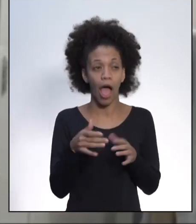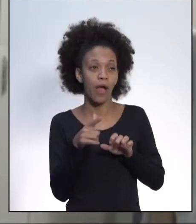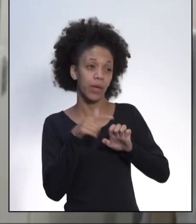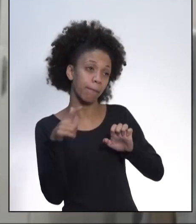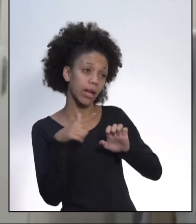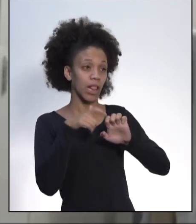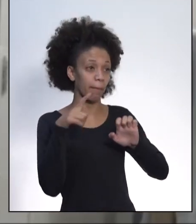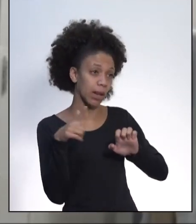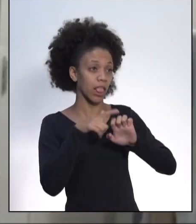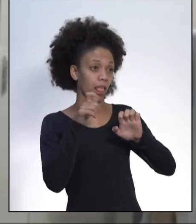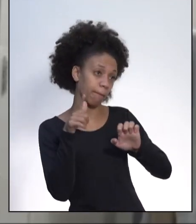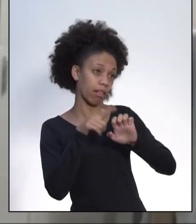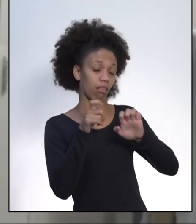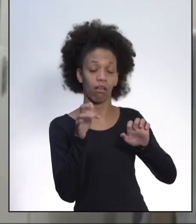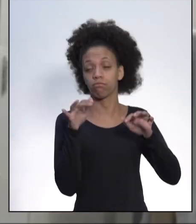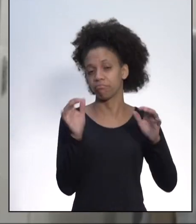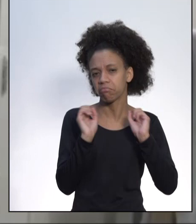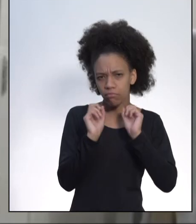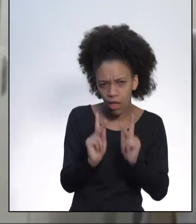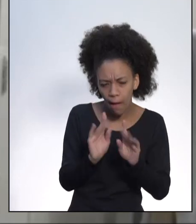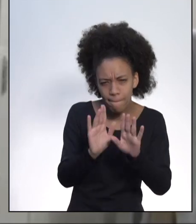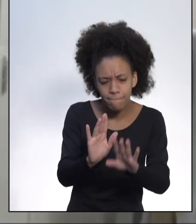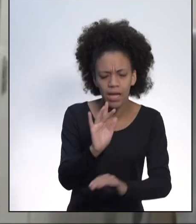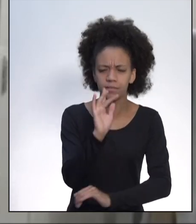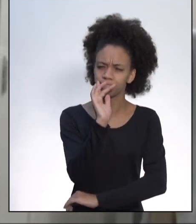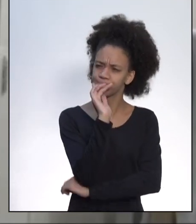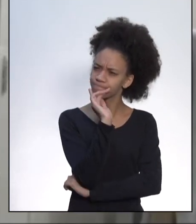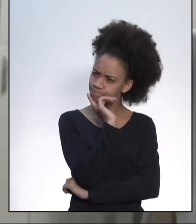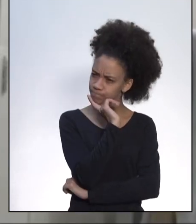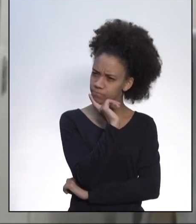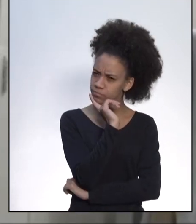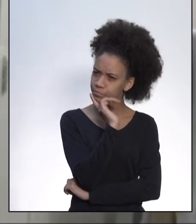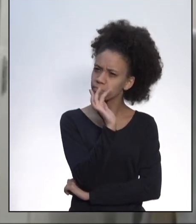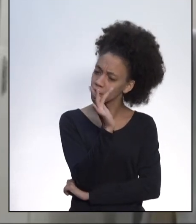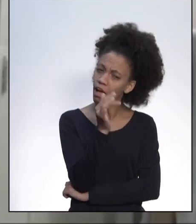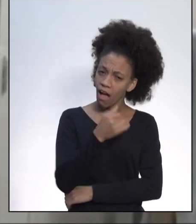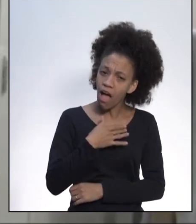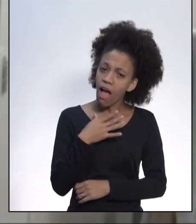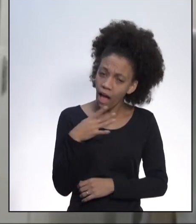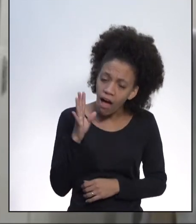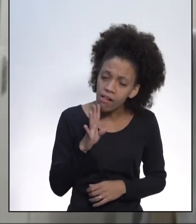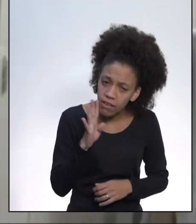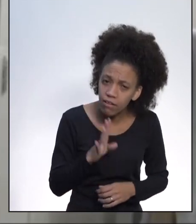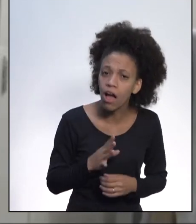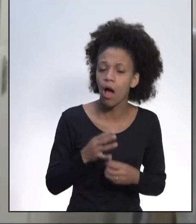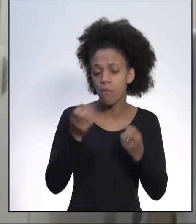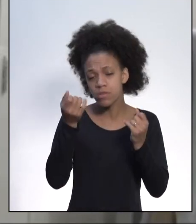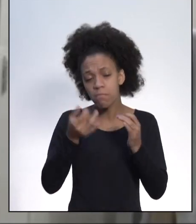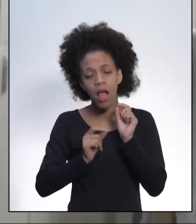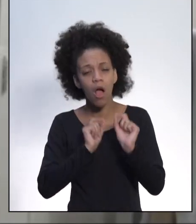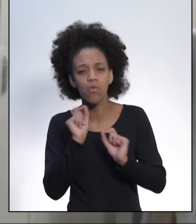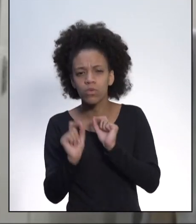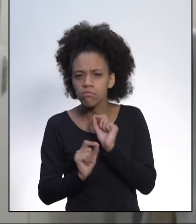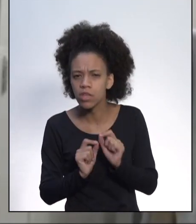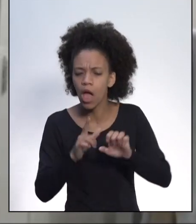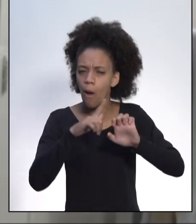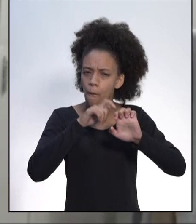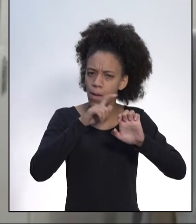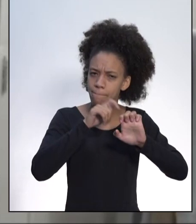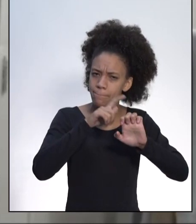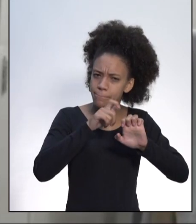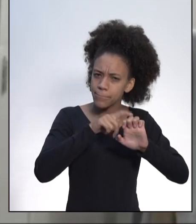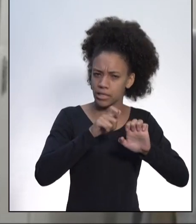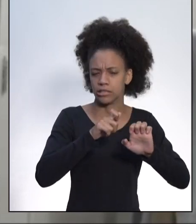ser empreendedor, tal. E é bacana a gente falar um pouquinho para vocês o que é empreendedorismo, né? O